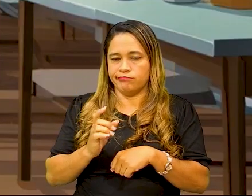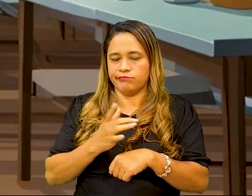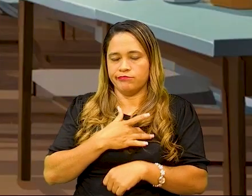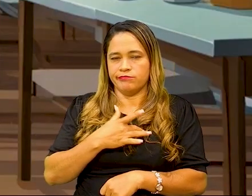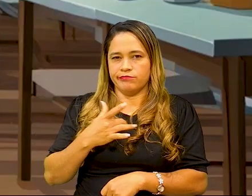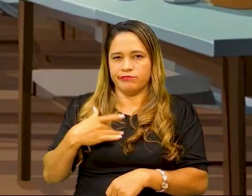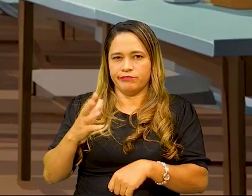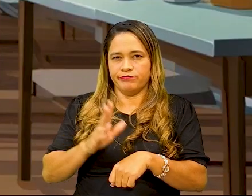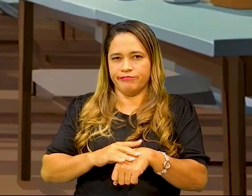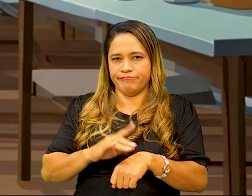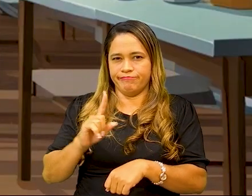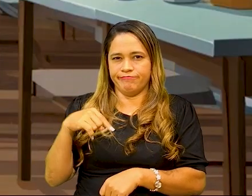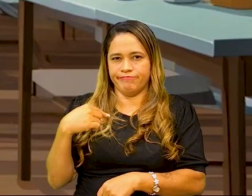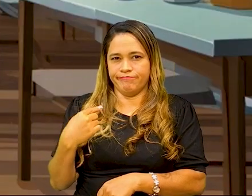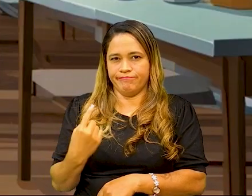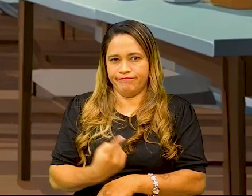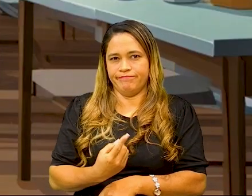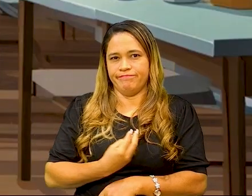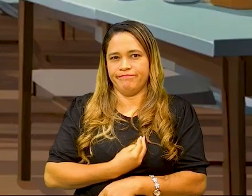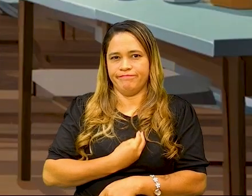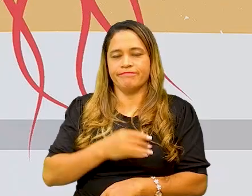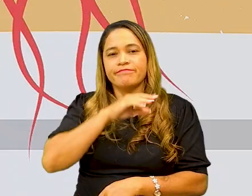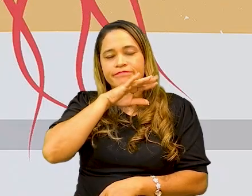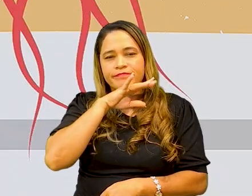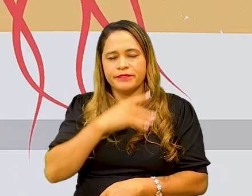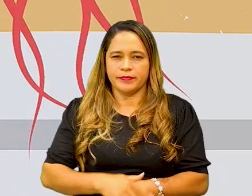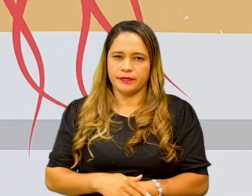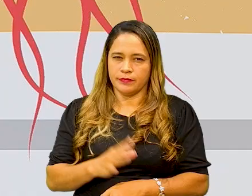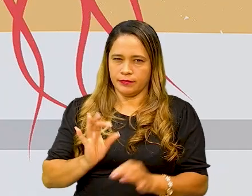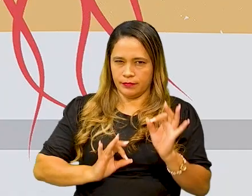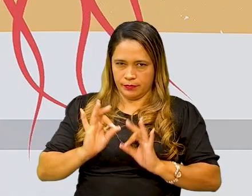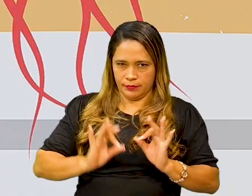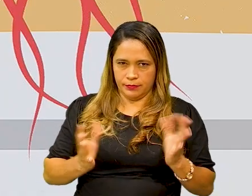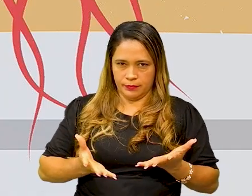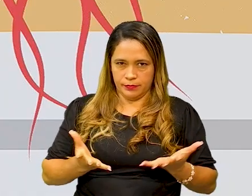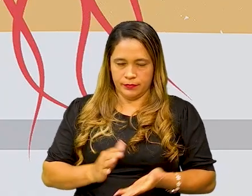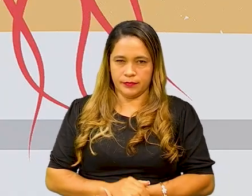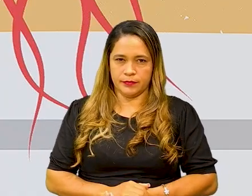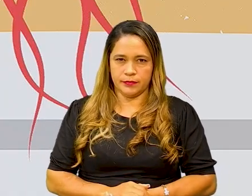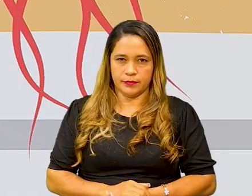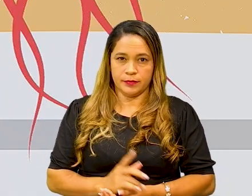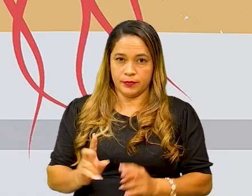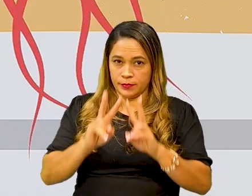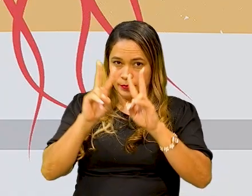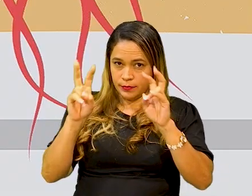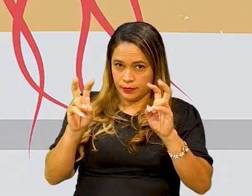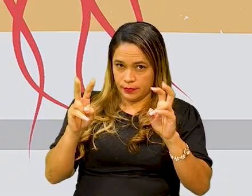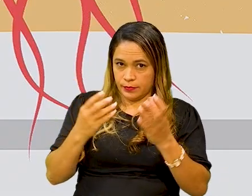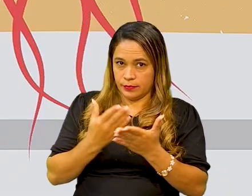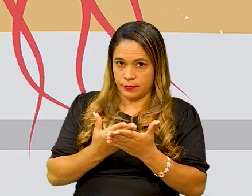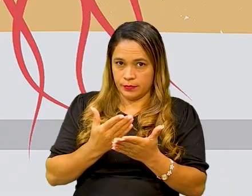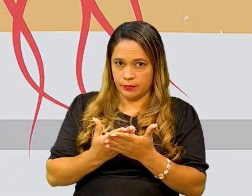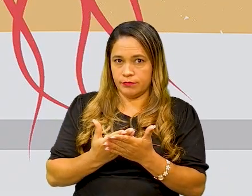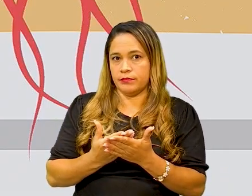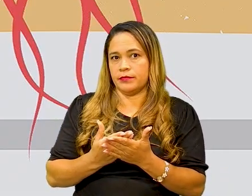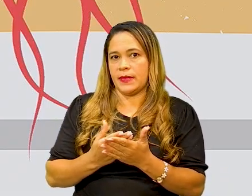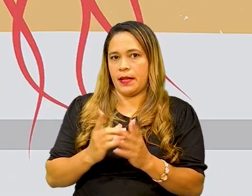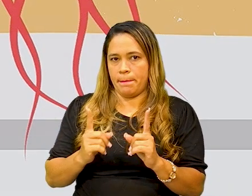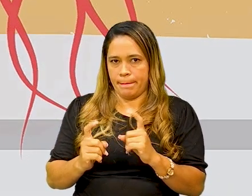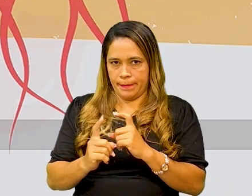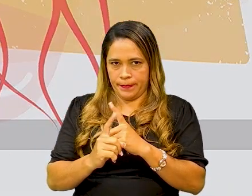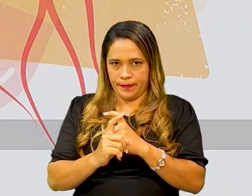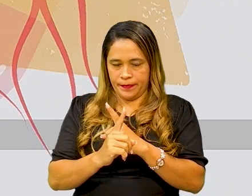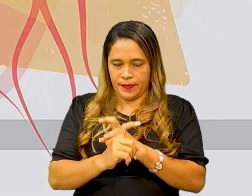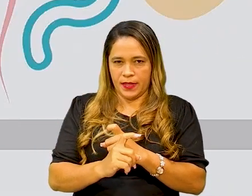vida. Vamos comigo para a tela para a gente organizar um pouquinho a nossa aula de hoje? Vamos lá. Então, o nosso tema de hoje é estudar as bacterioses, que são essas